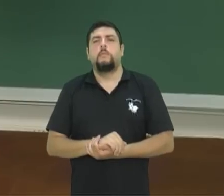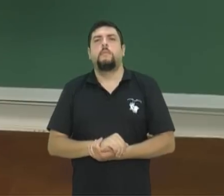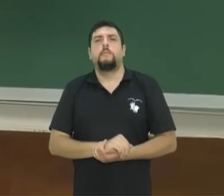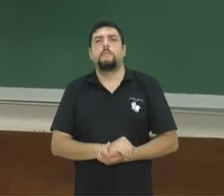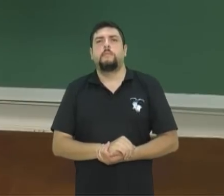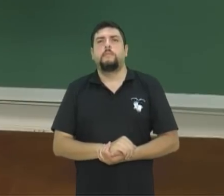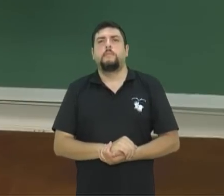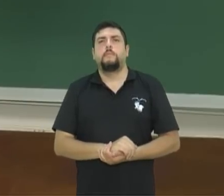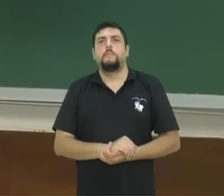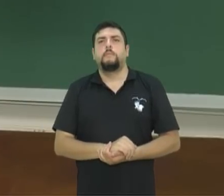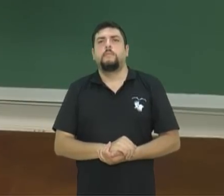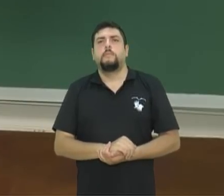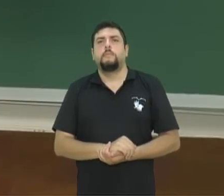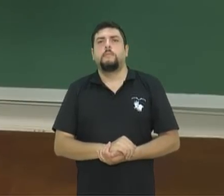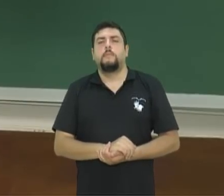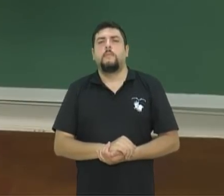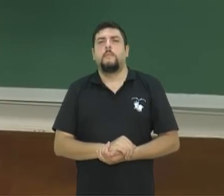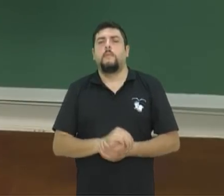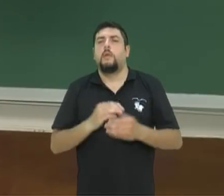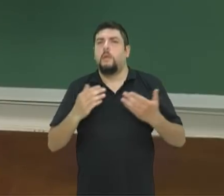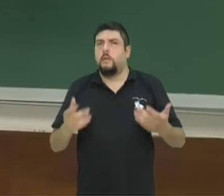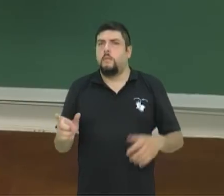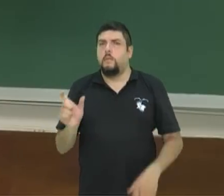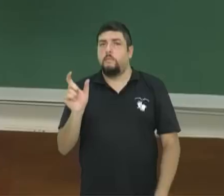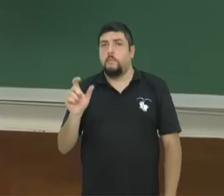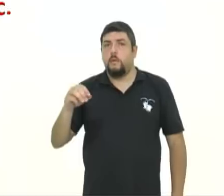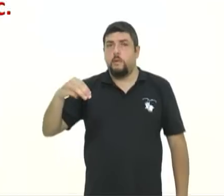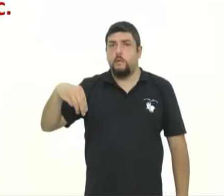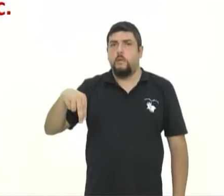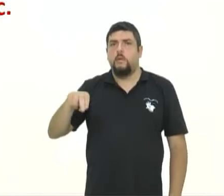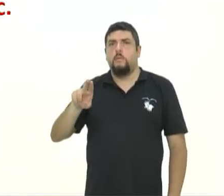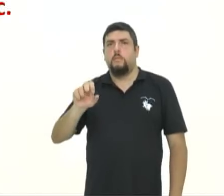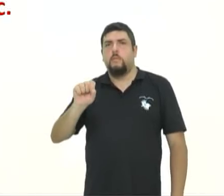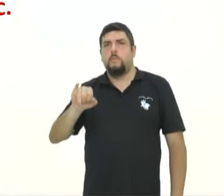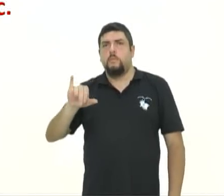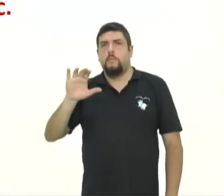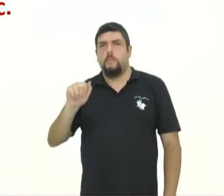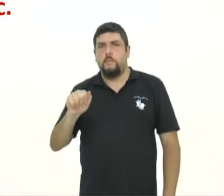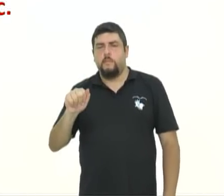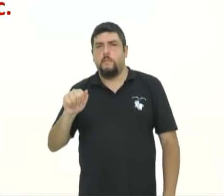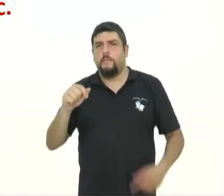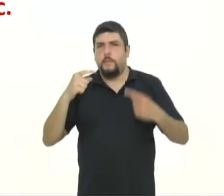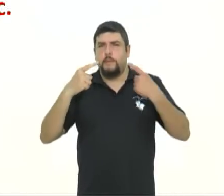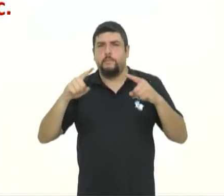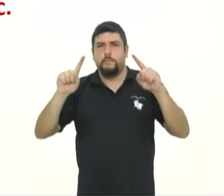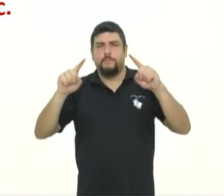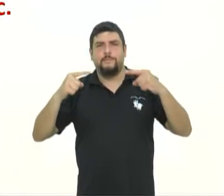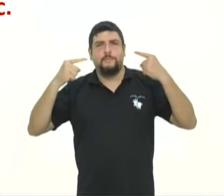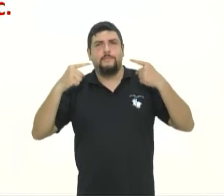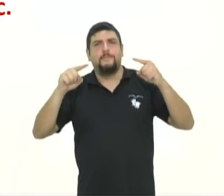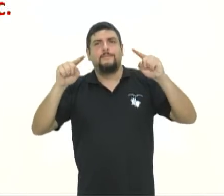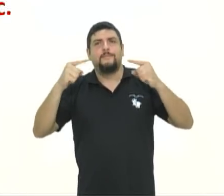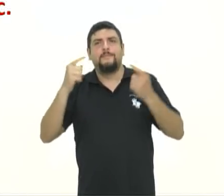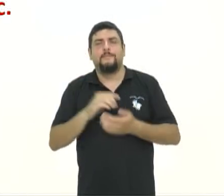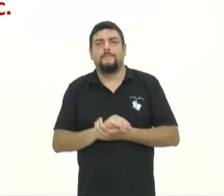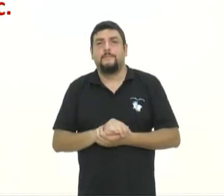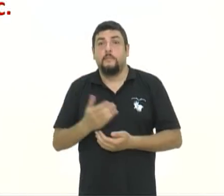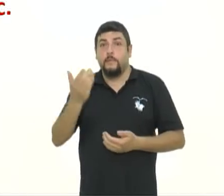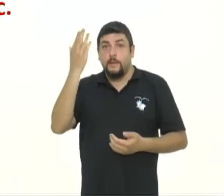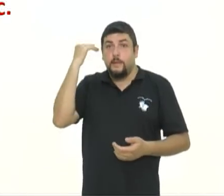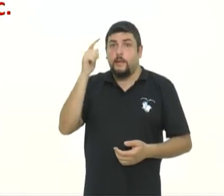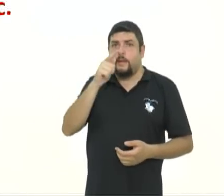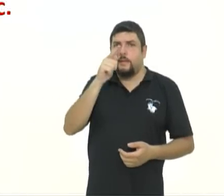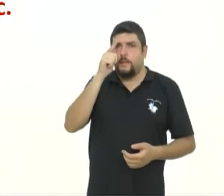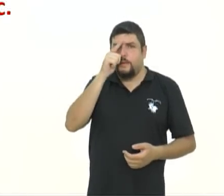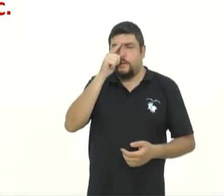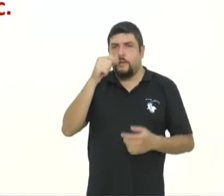final, ok? Com relação à palavra música, também existe uma explicação, observem. Na Grécia Antiga, acreditava-se que a música